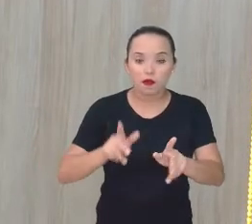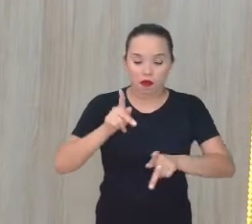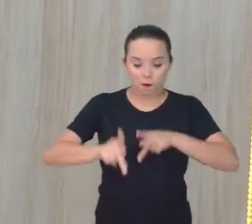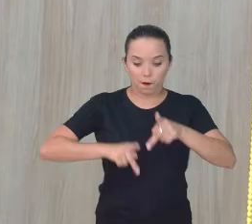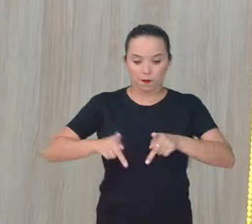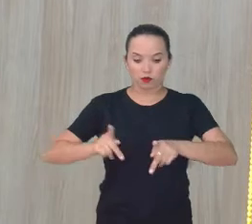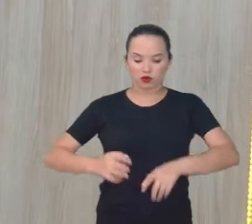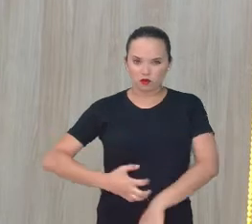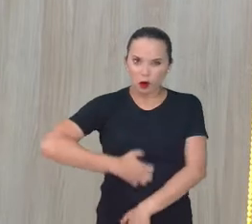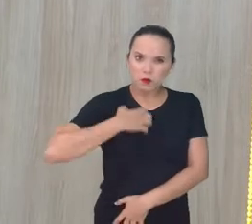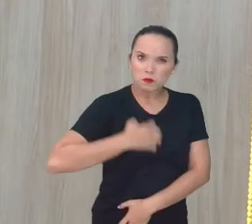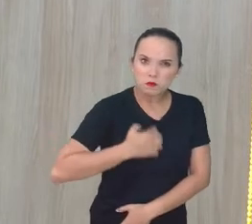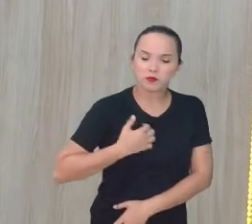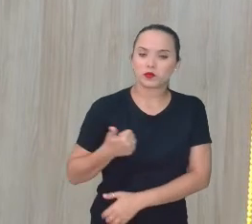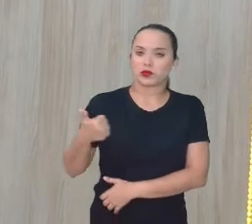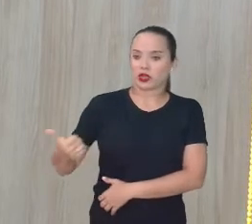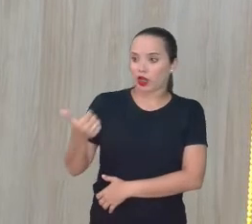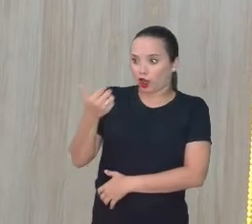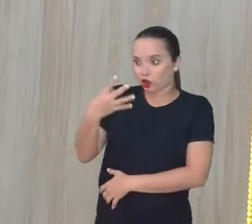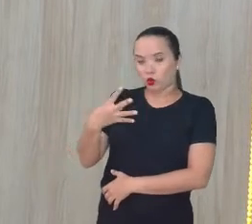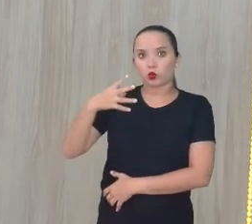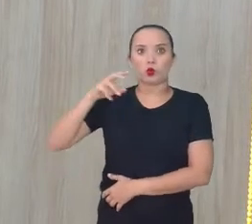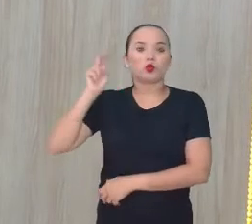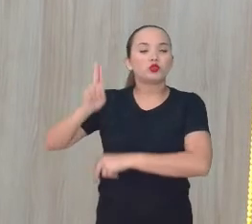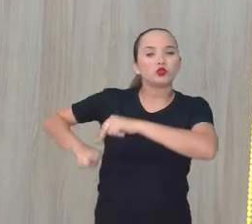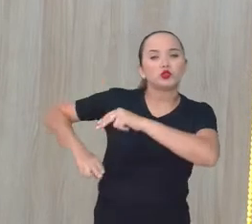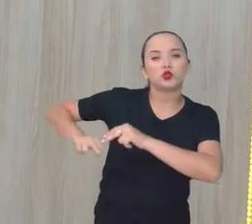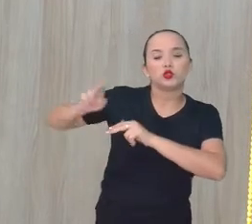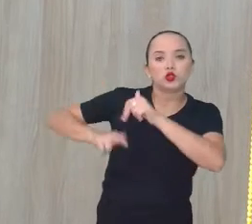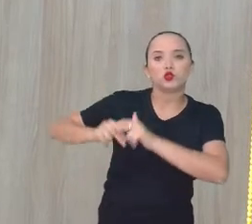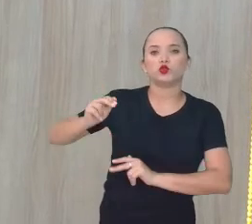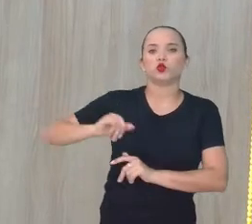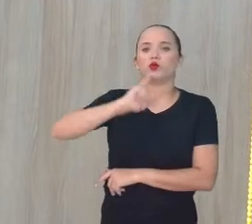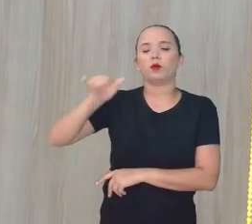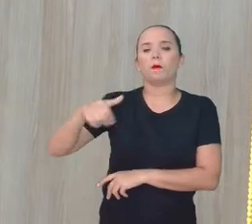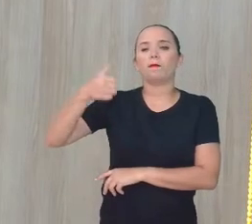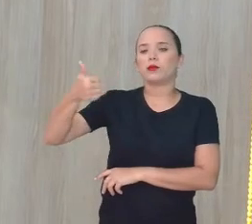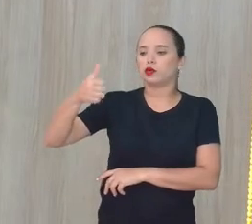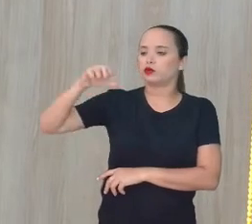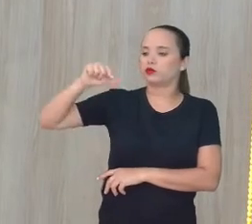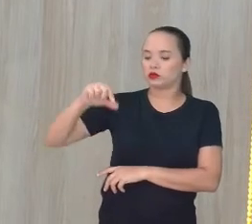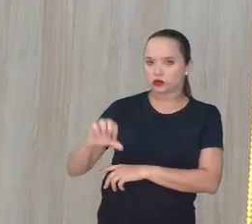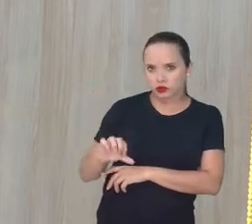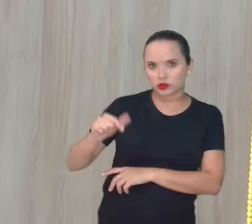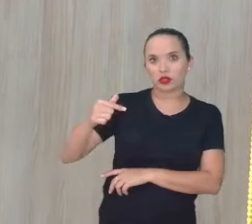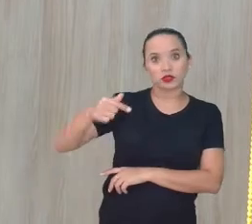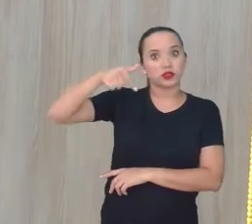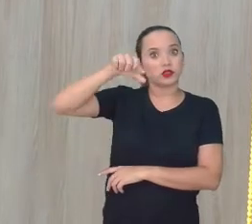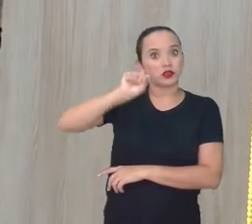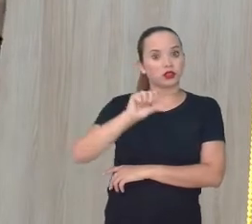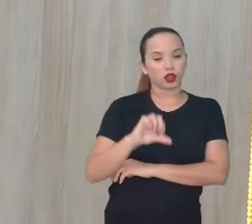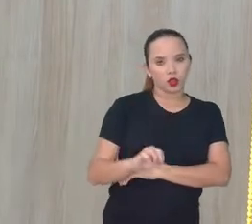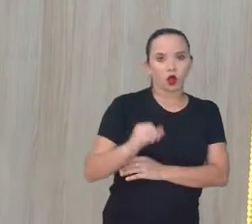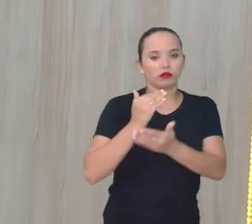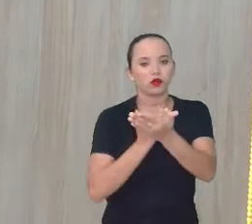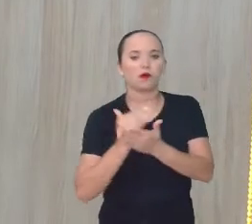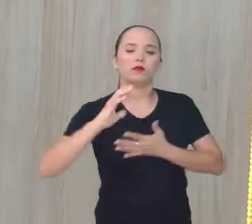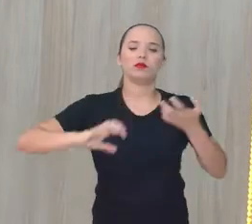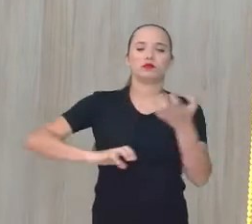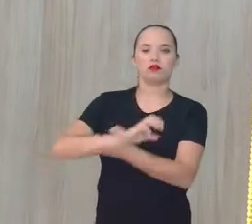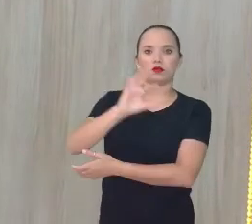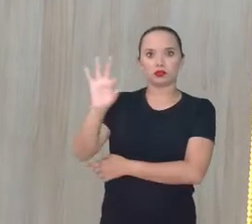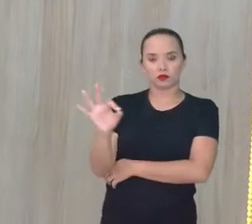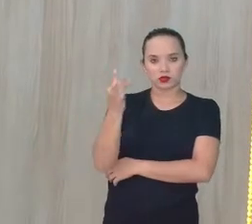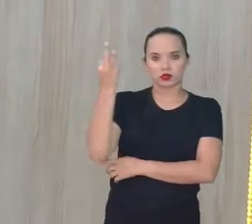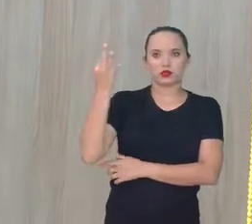de 1789, ela dá início ao que seria, né, conhecido, né, como Revolução Francesa, né, que